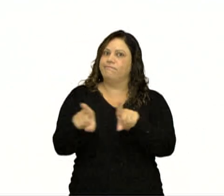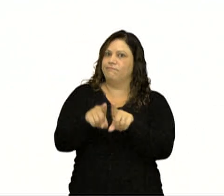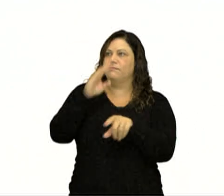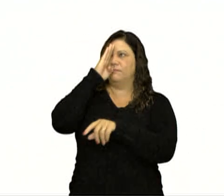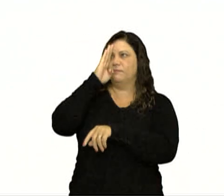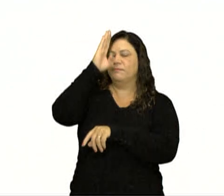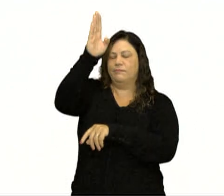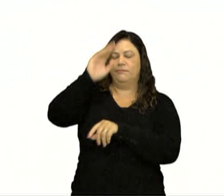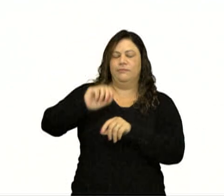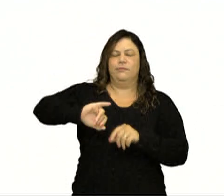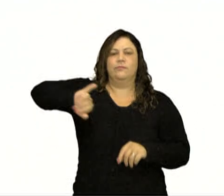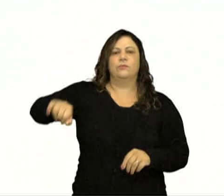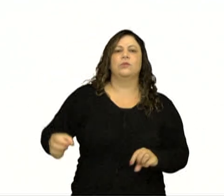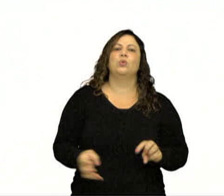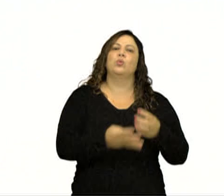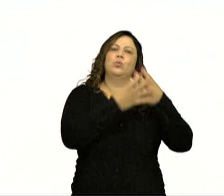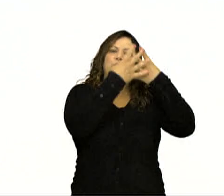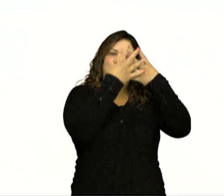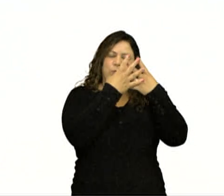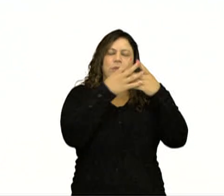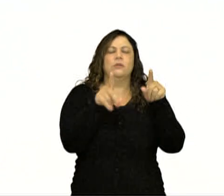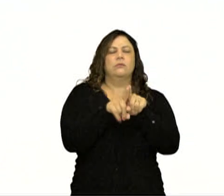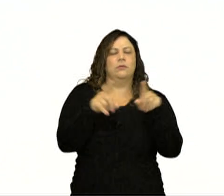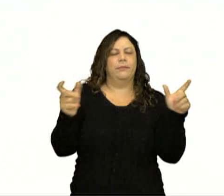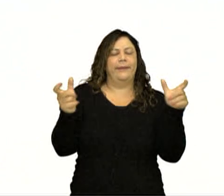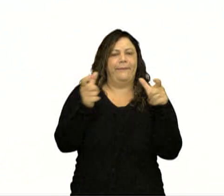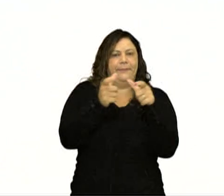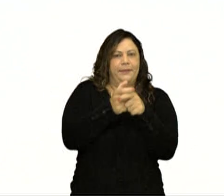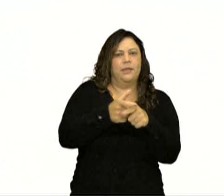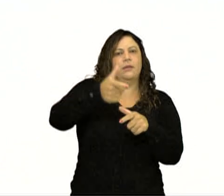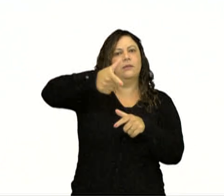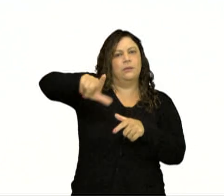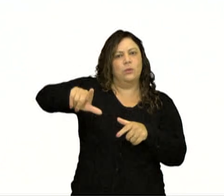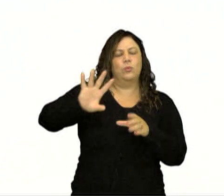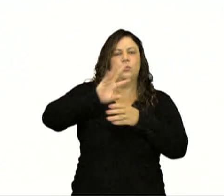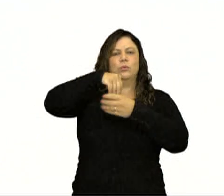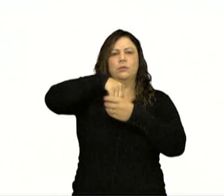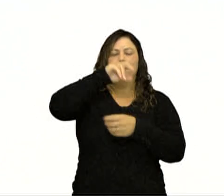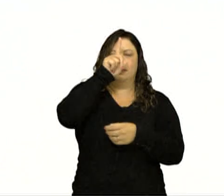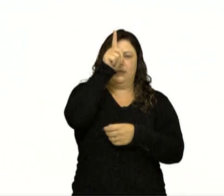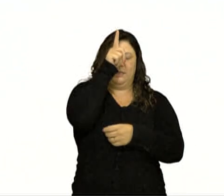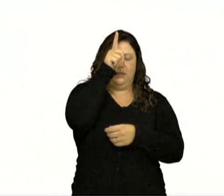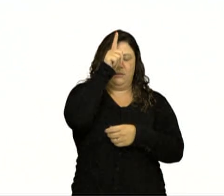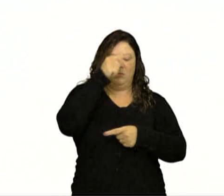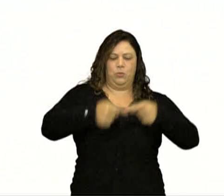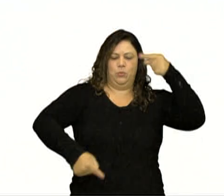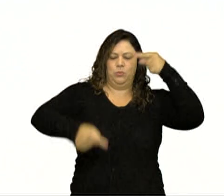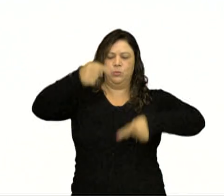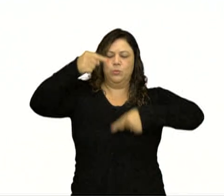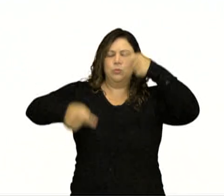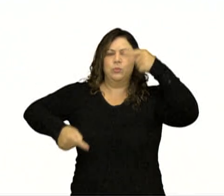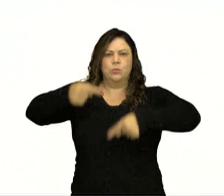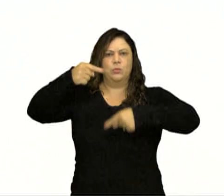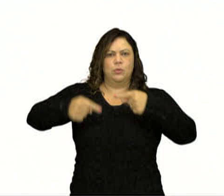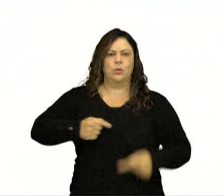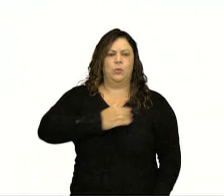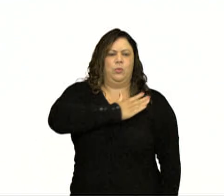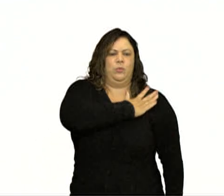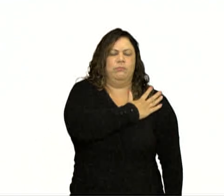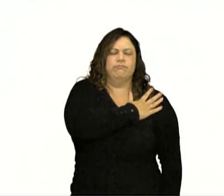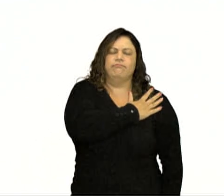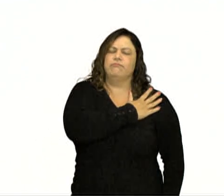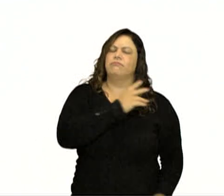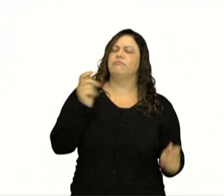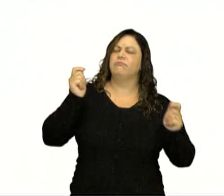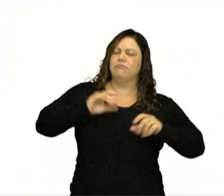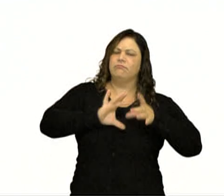povos judeus e outras minorias na Alemanha, e um discurso fortemente nacionalista. E ele já vai defender, logo de cara,